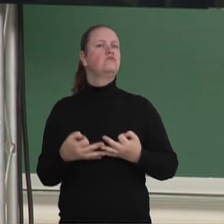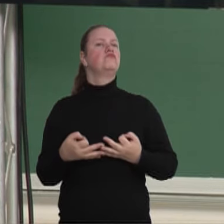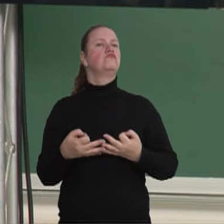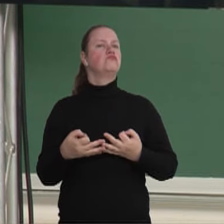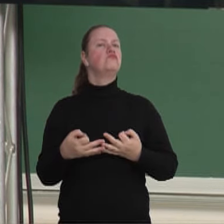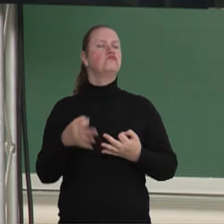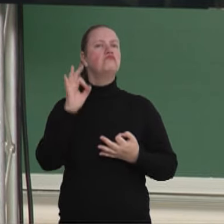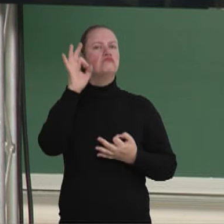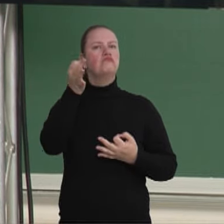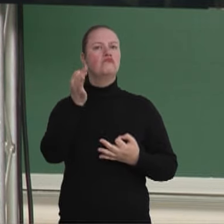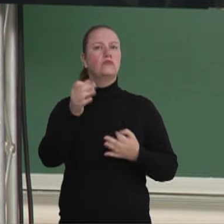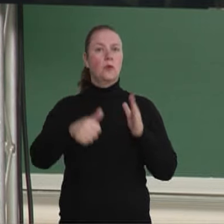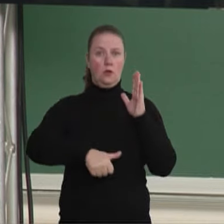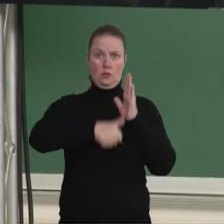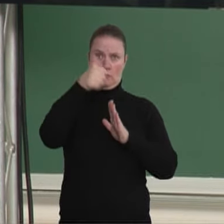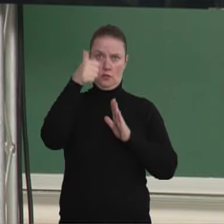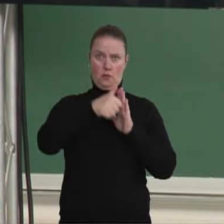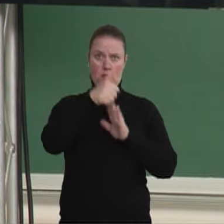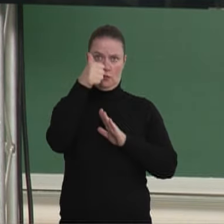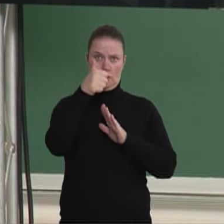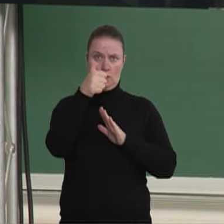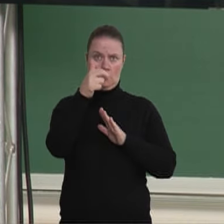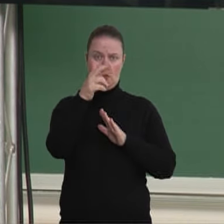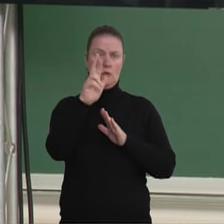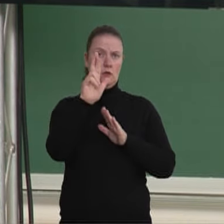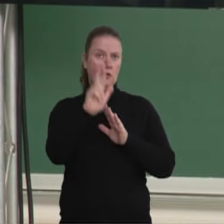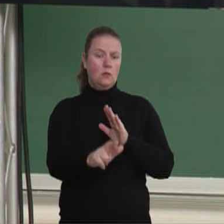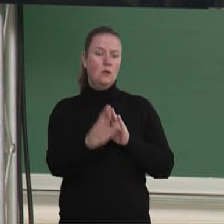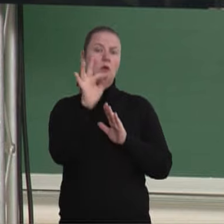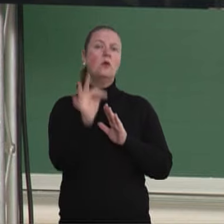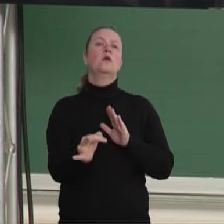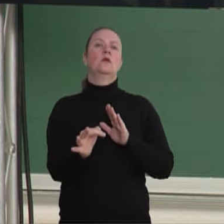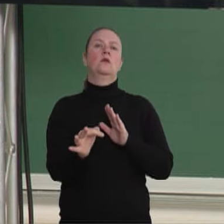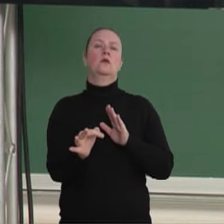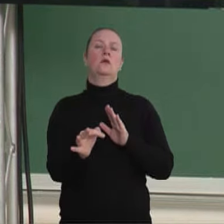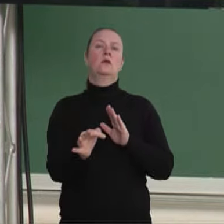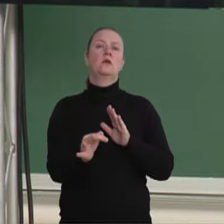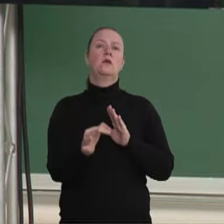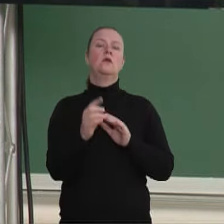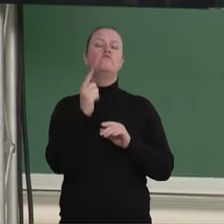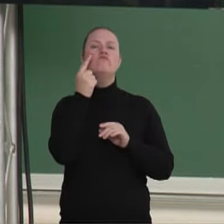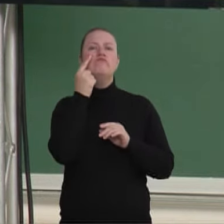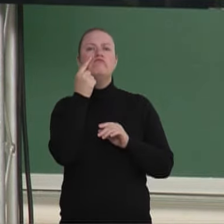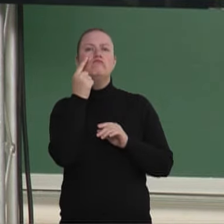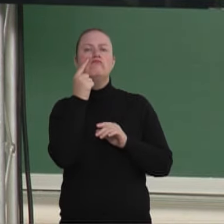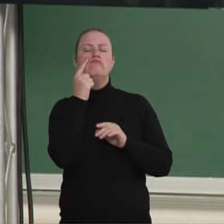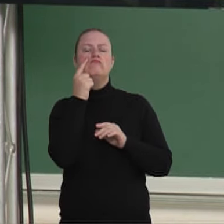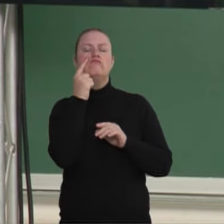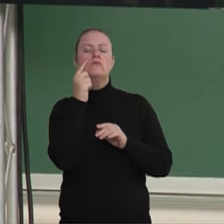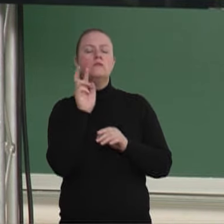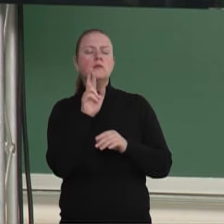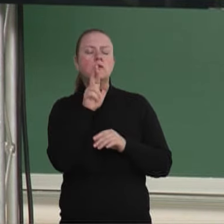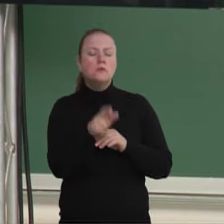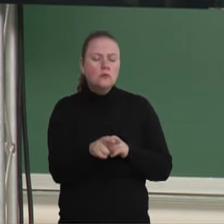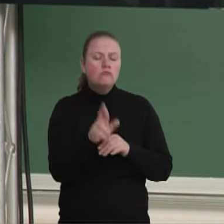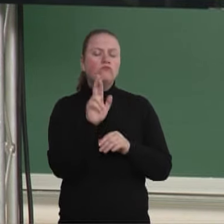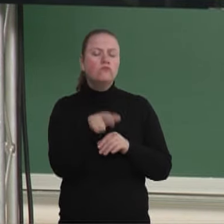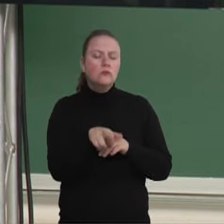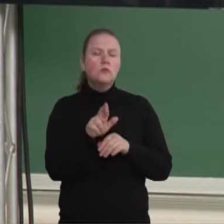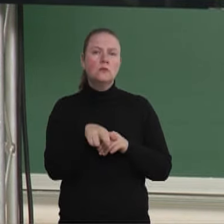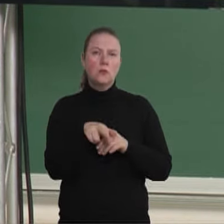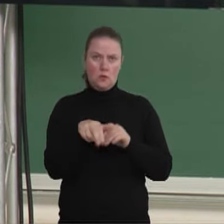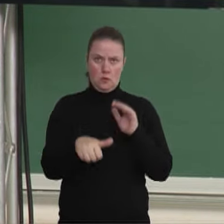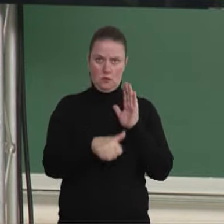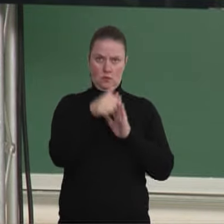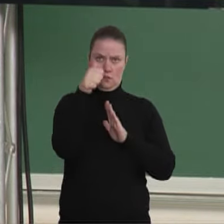Então, a primeira alternativa está correta, ok? Então, assim, vamos lá nas respostas e sabemos que o que tem, a alternativa 1 está